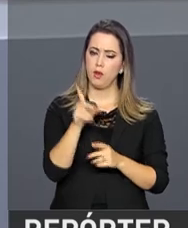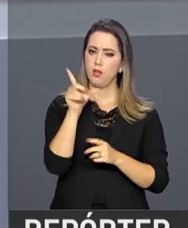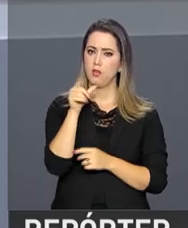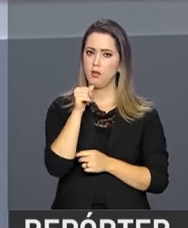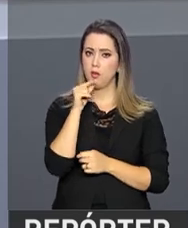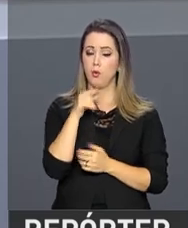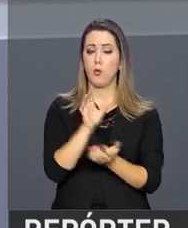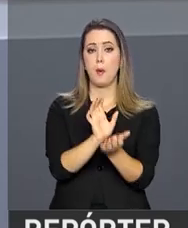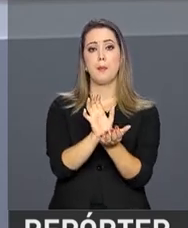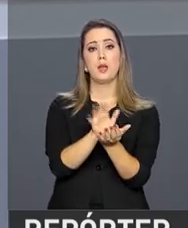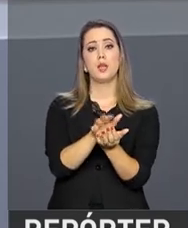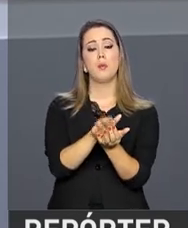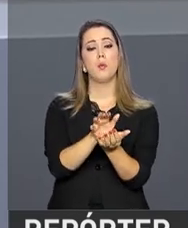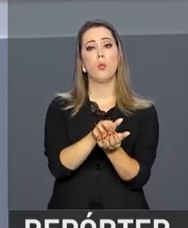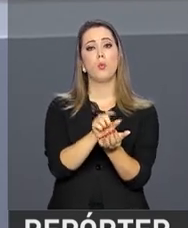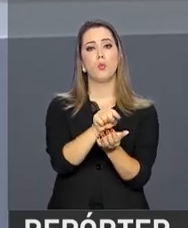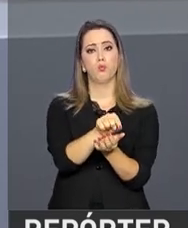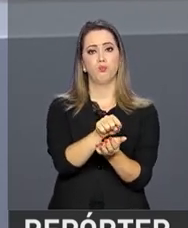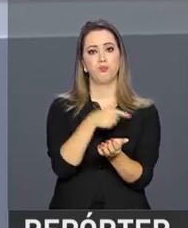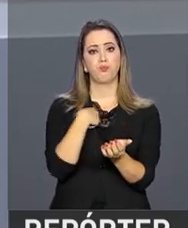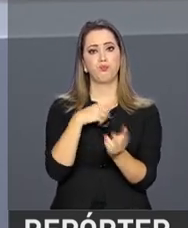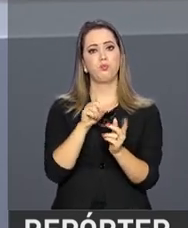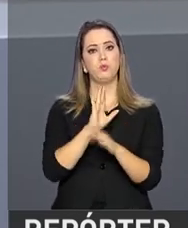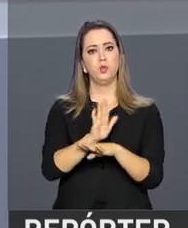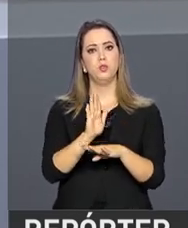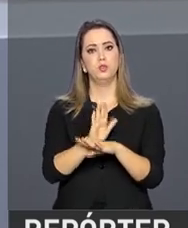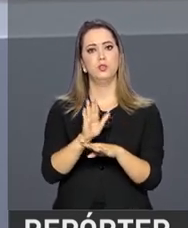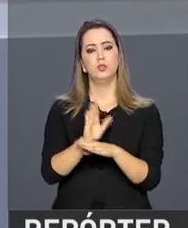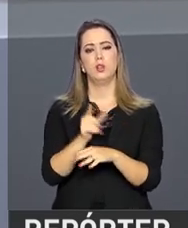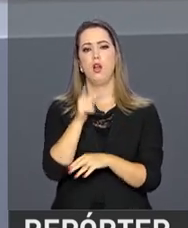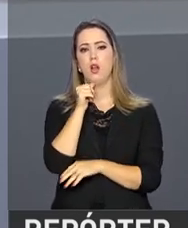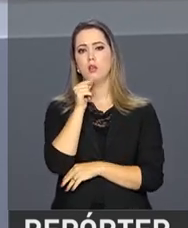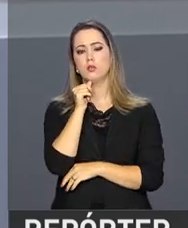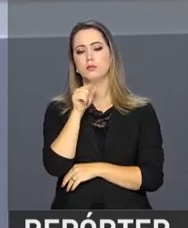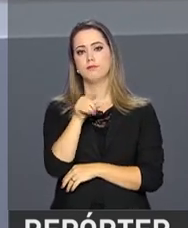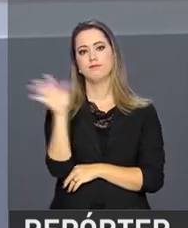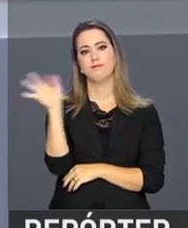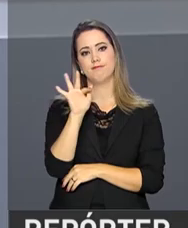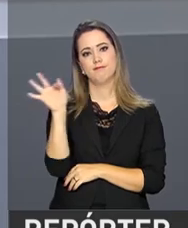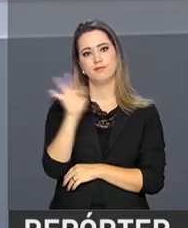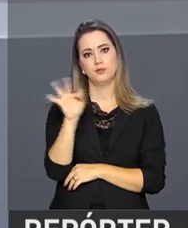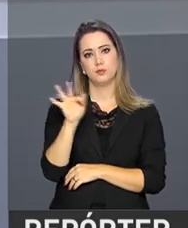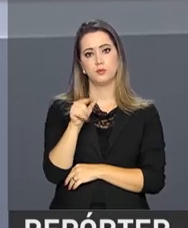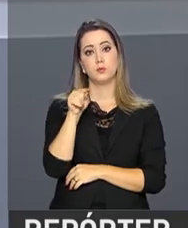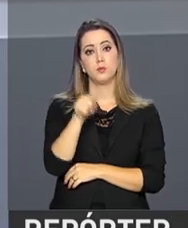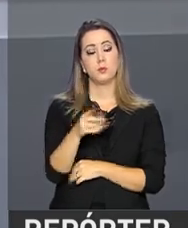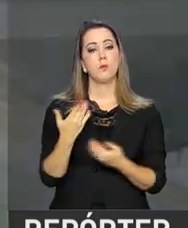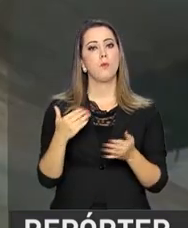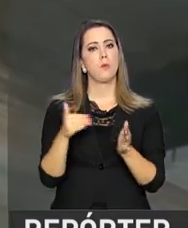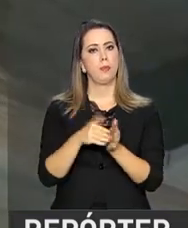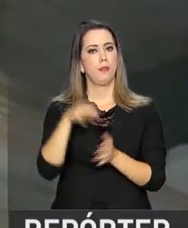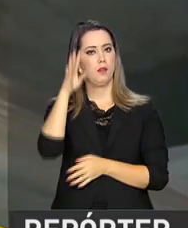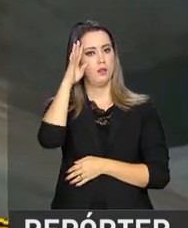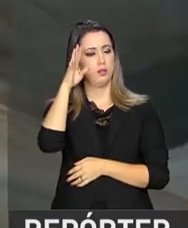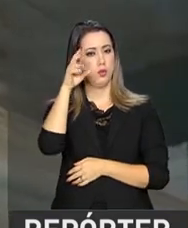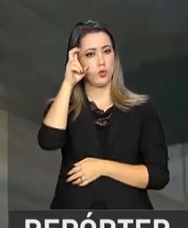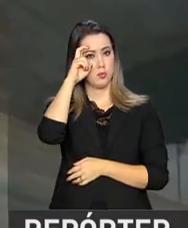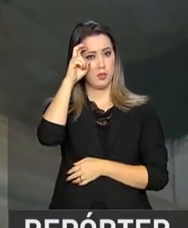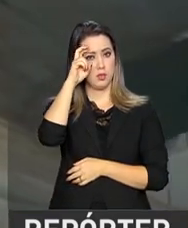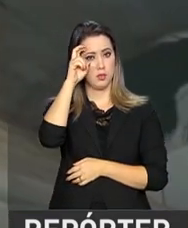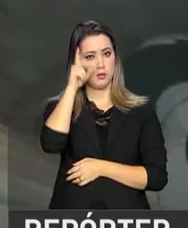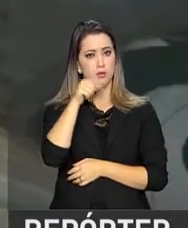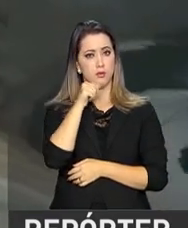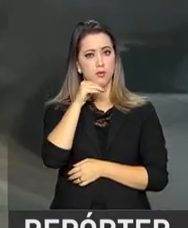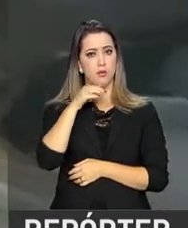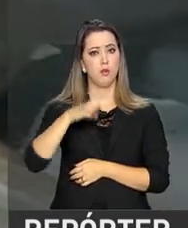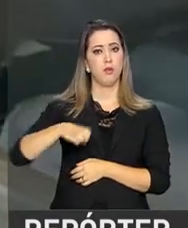assunto, a cidade pernambucana de Terra Nova vai contar com reforço no abastecimento de água ainda em fevereiro. Na última quinta-feira, as